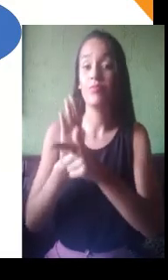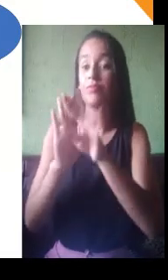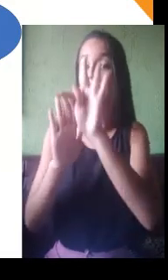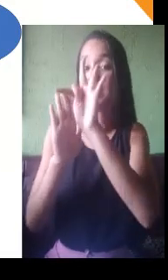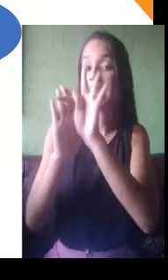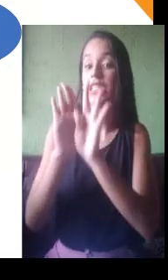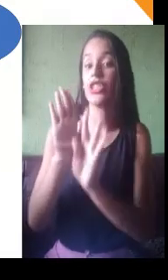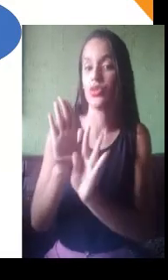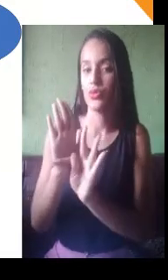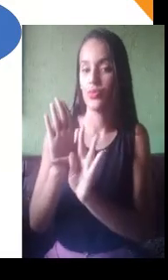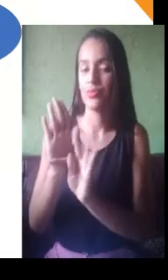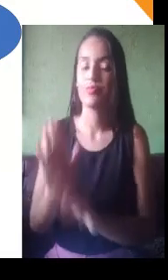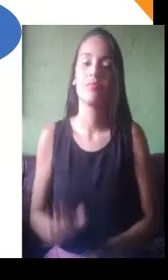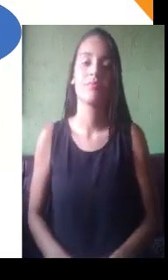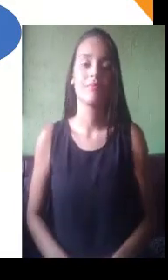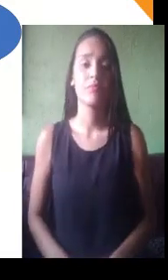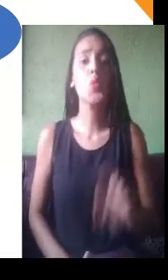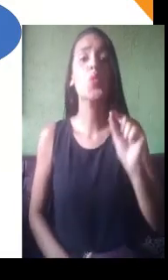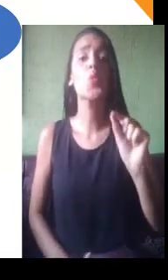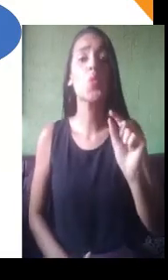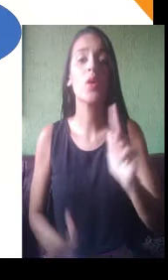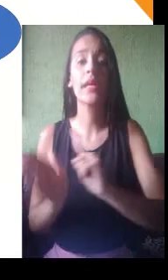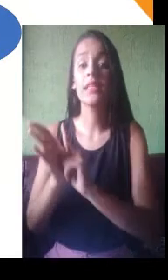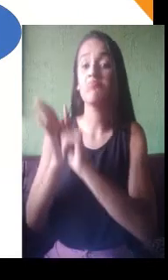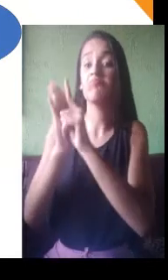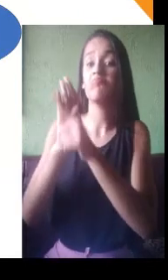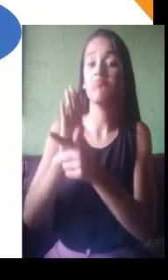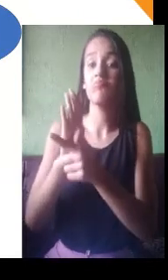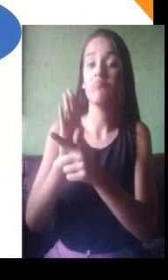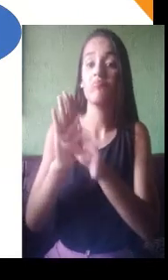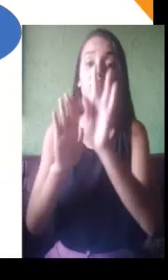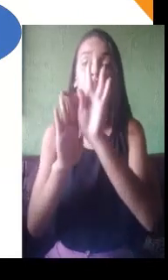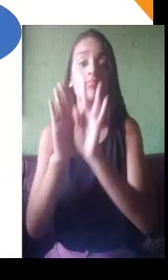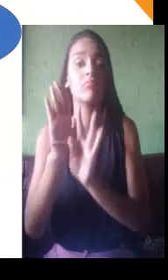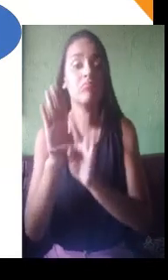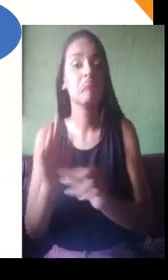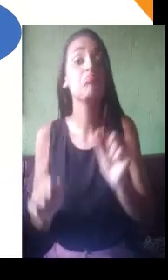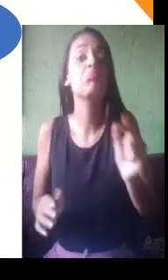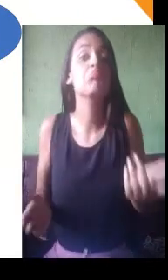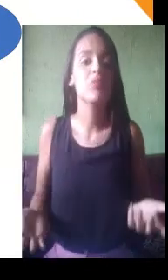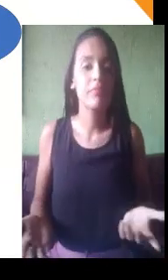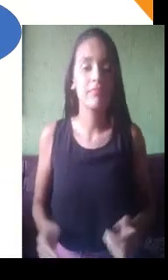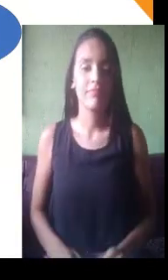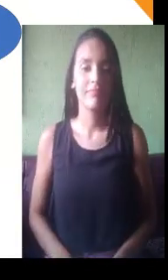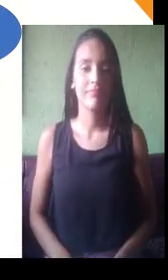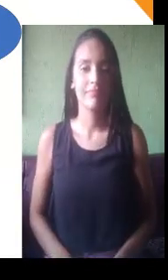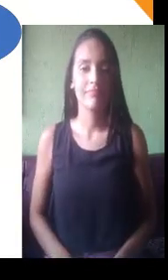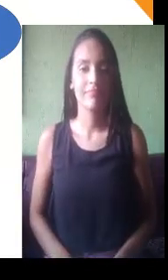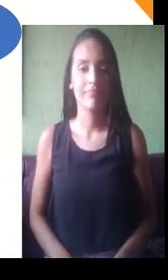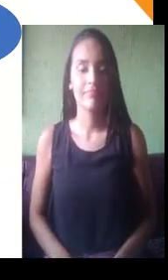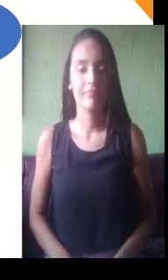E o que seriam os gêneros, já que a gente citou os gêneros aqui? Os gêneros a gente vai entender somariamente nesse momento como